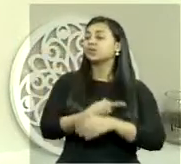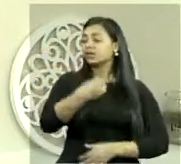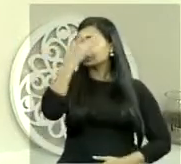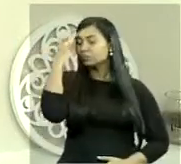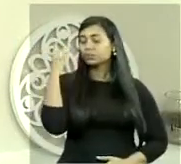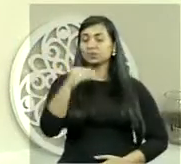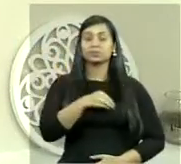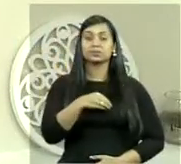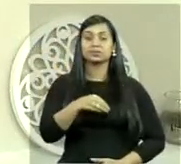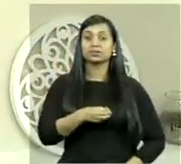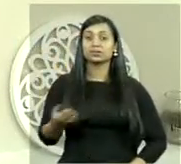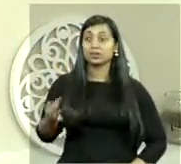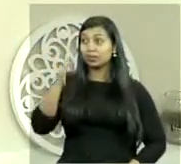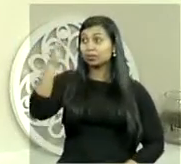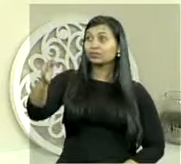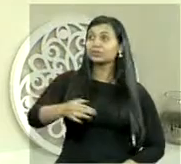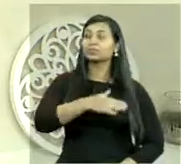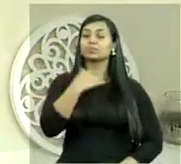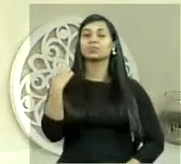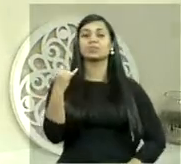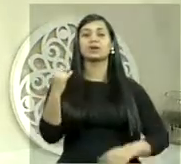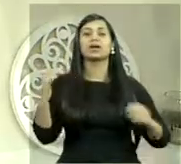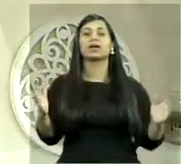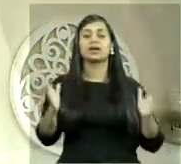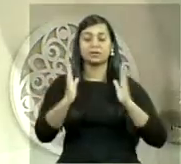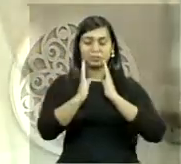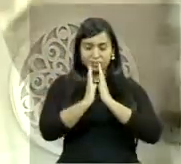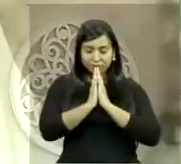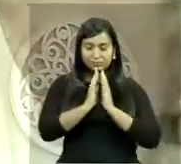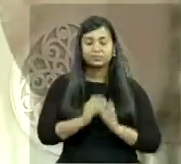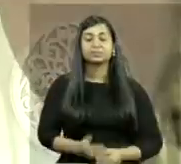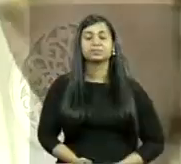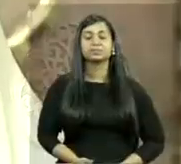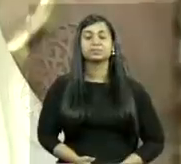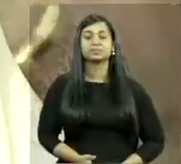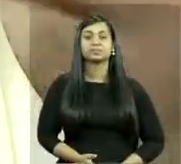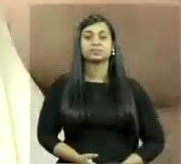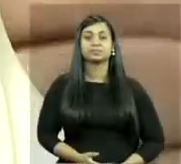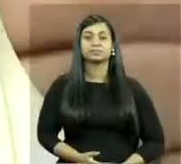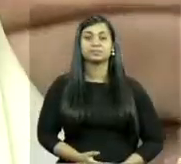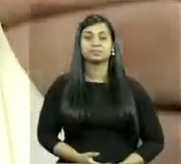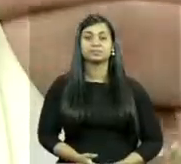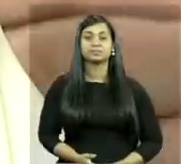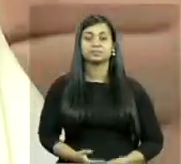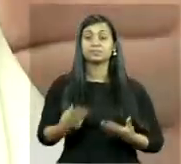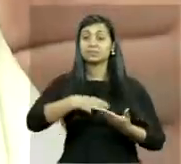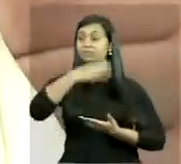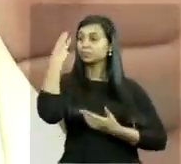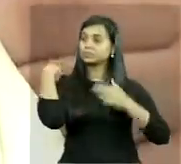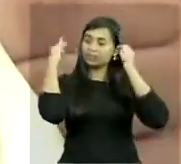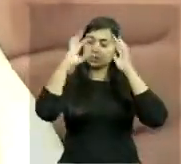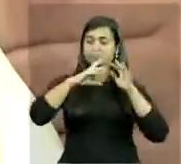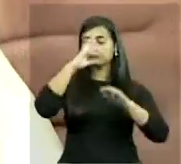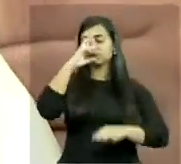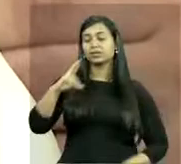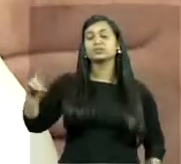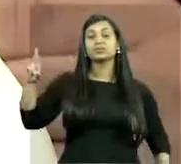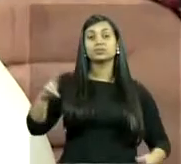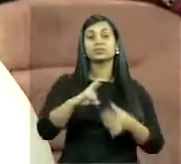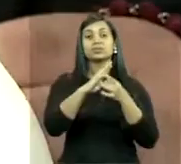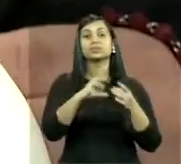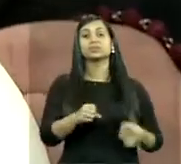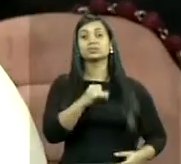Deus, rogai por nós, pecadores, agora e na hora de nossa morte. Amém. Ave Maria, cheia de